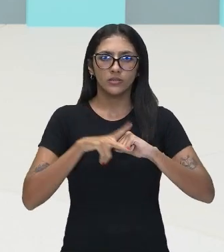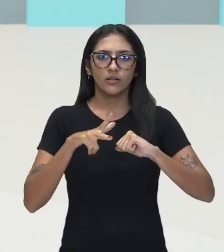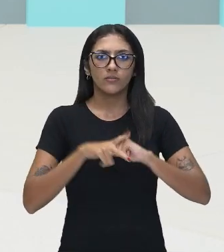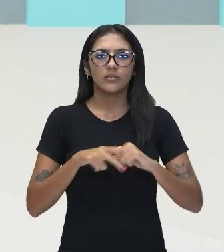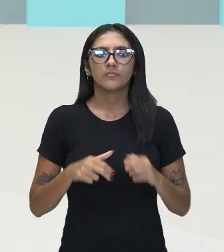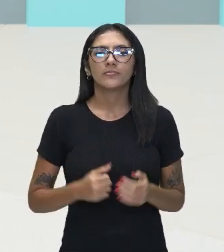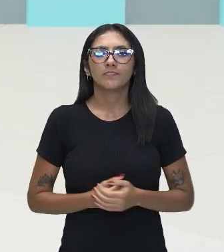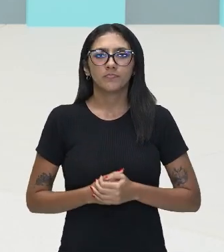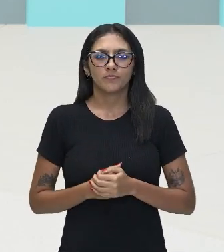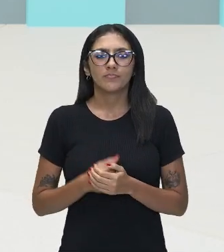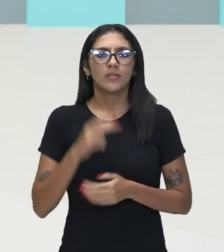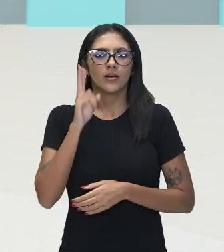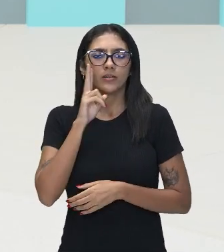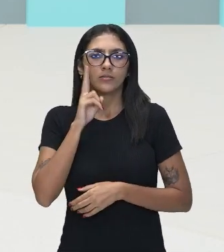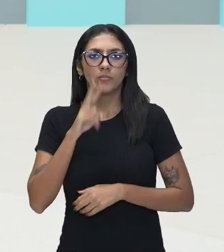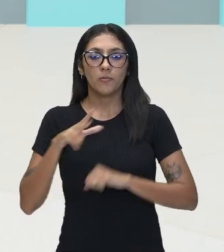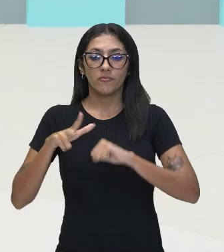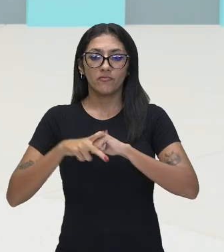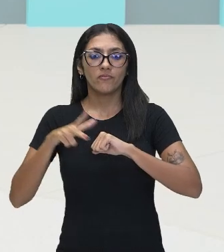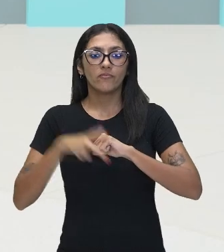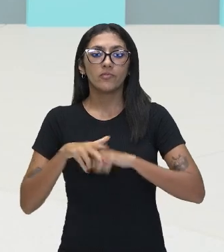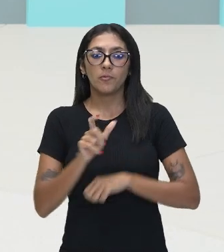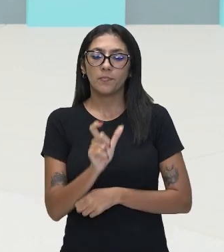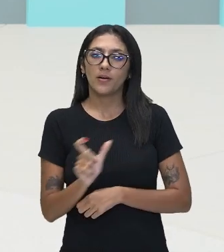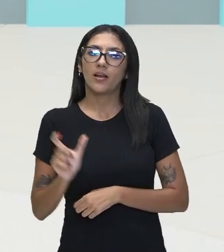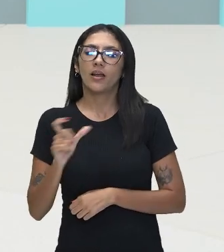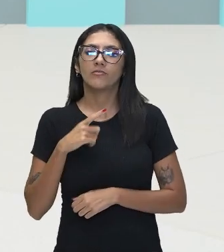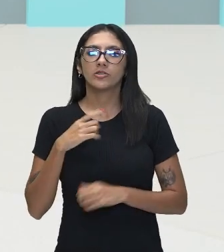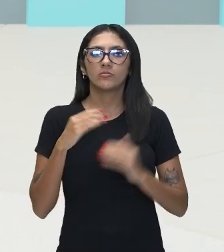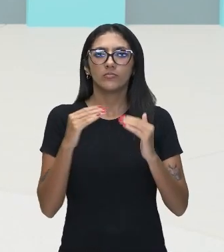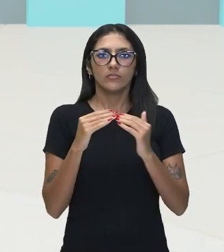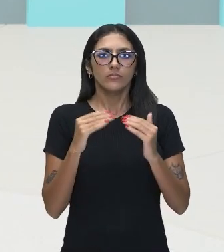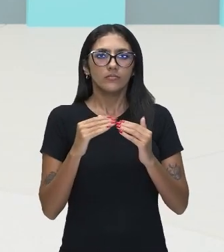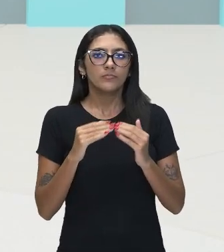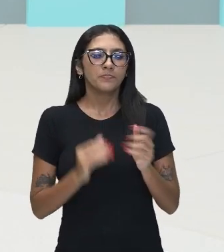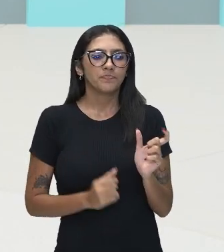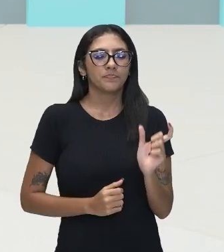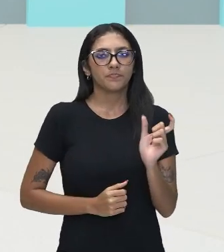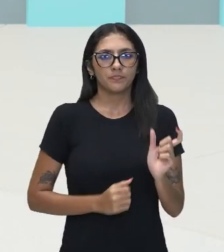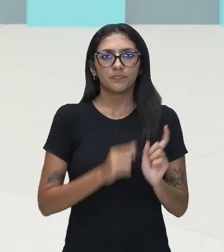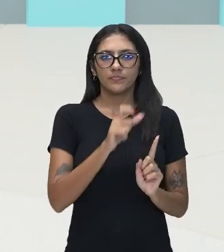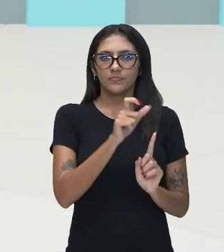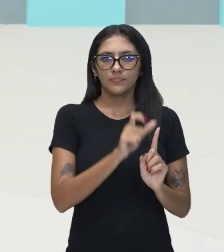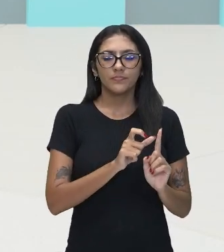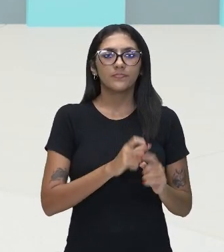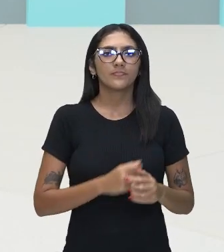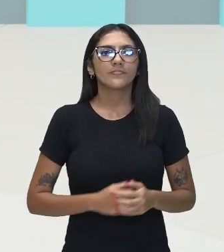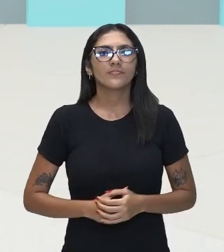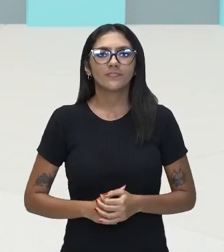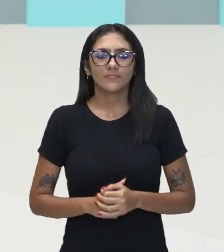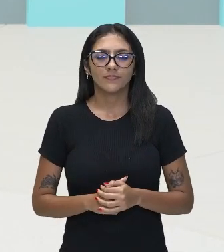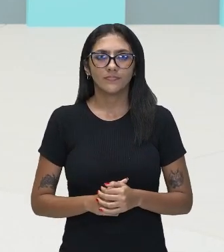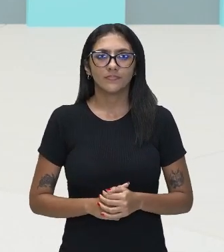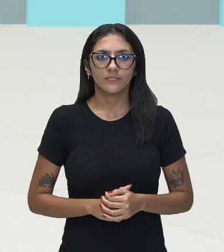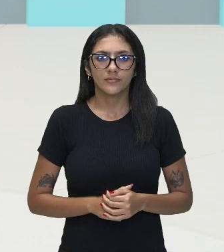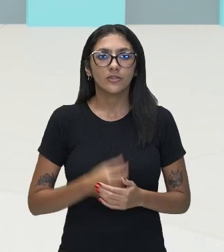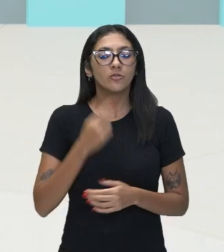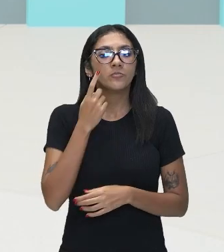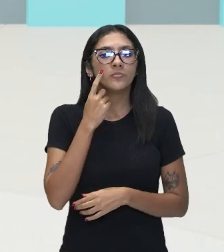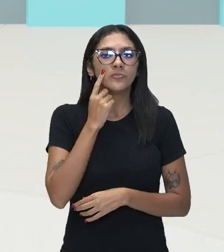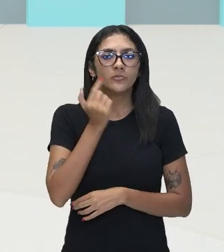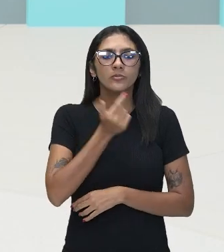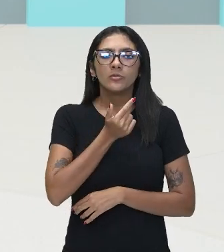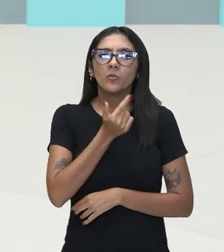o verbo concorda com o sujeito em número e pessoa, vamos seguindo para ver outros